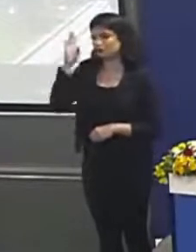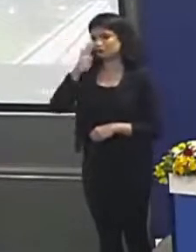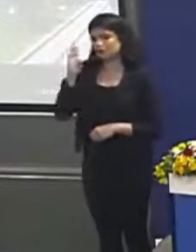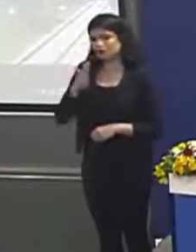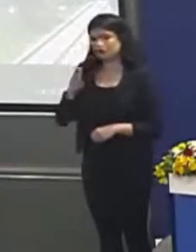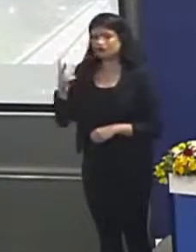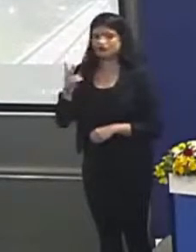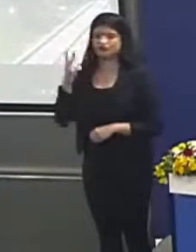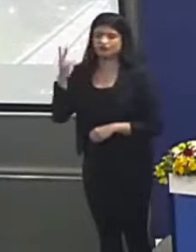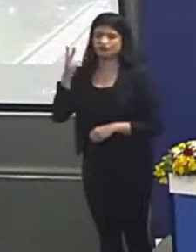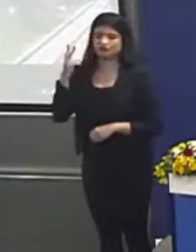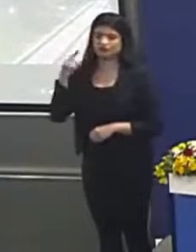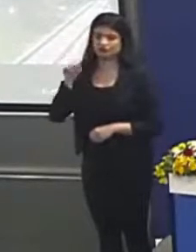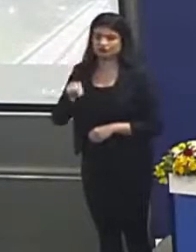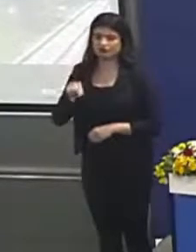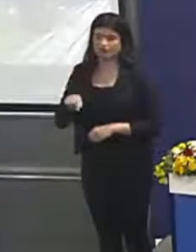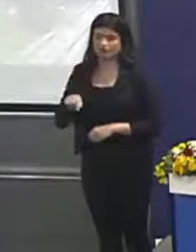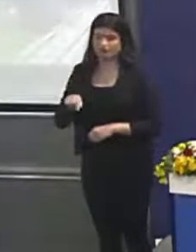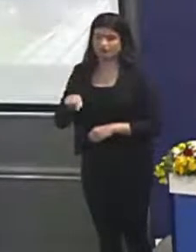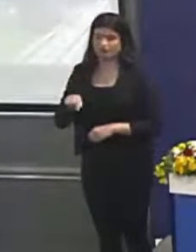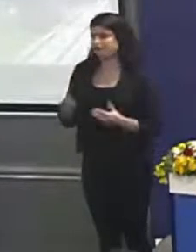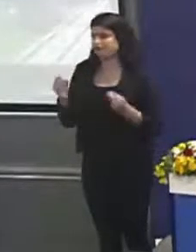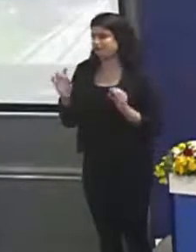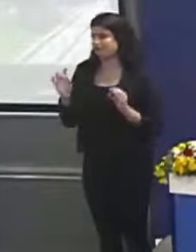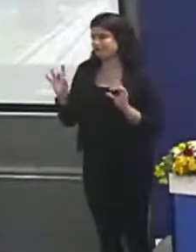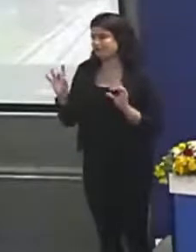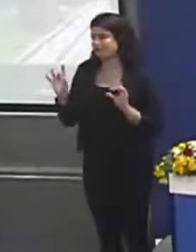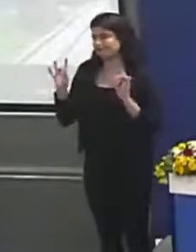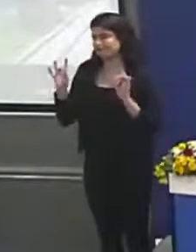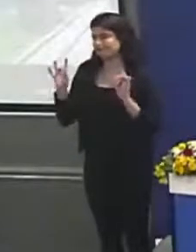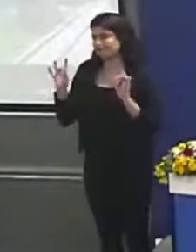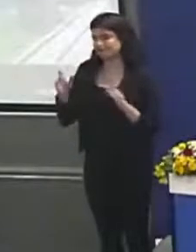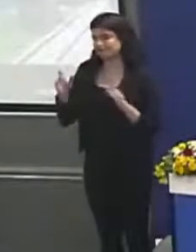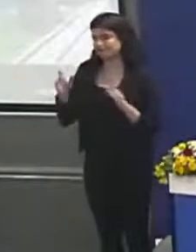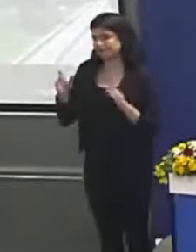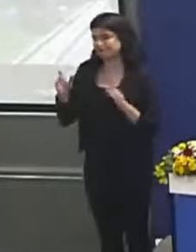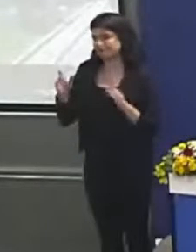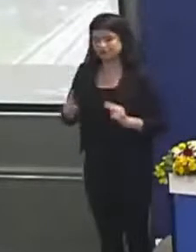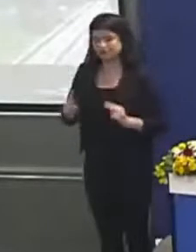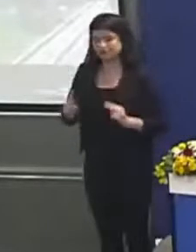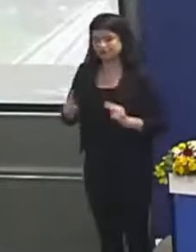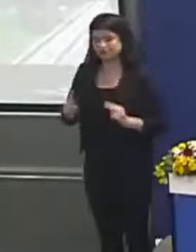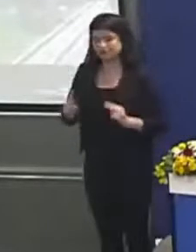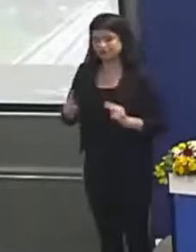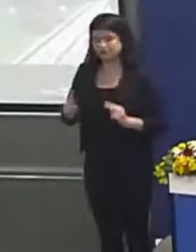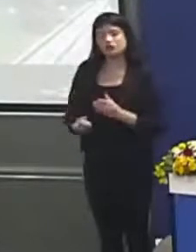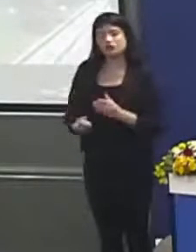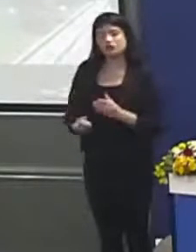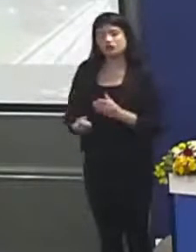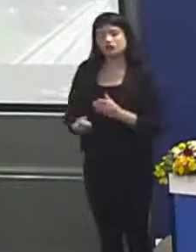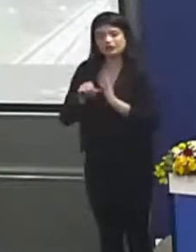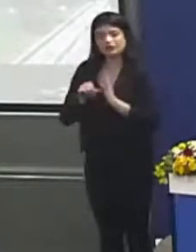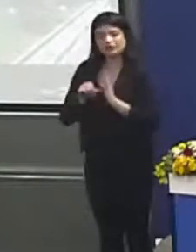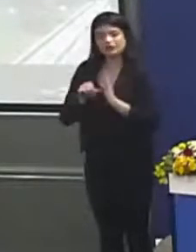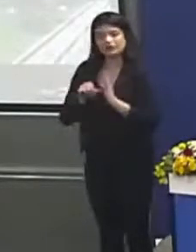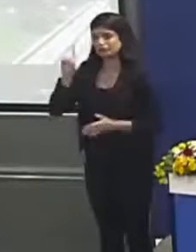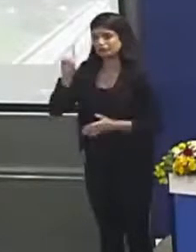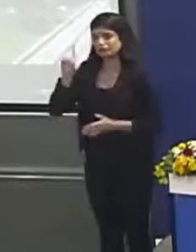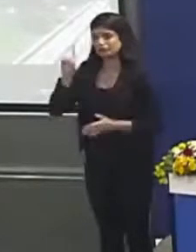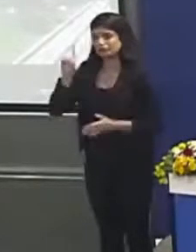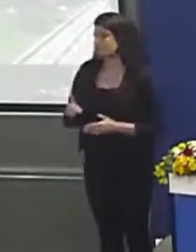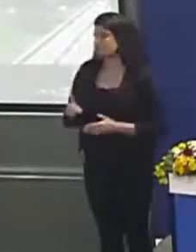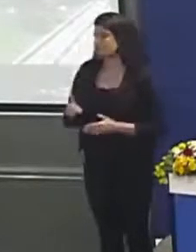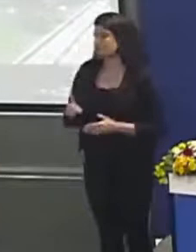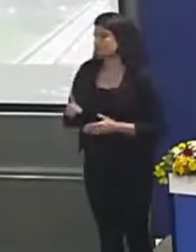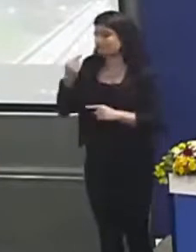tanto valor, né, tão imprescindível para as relações humanas, e foi regulamentado tão recentemente. Né?